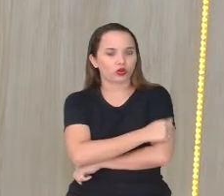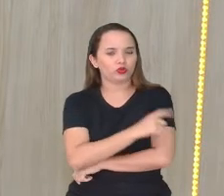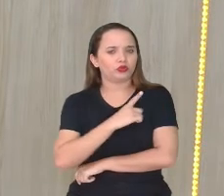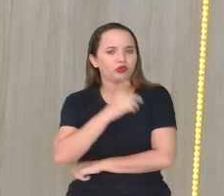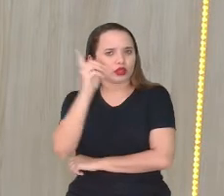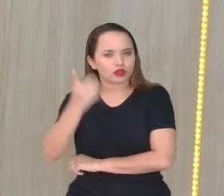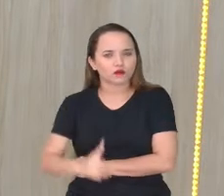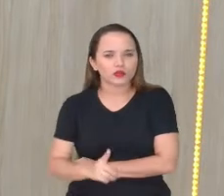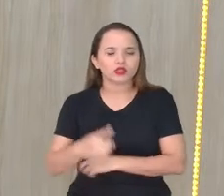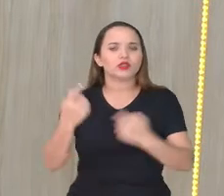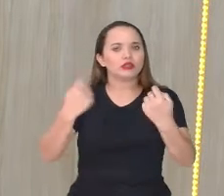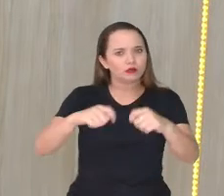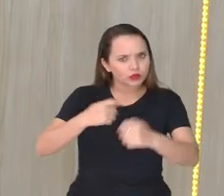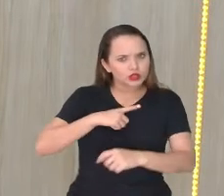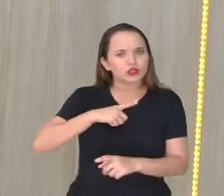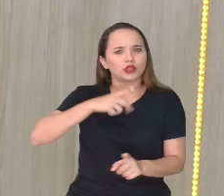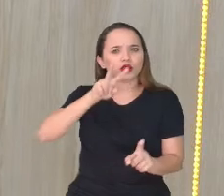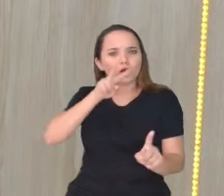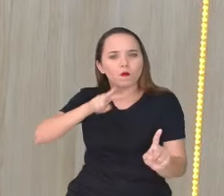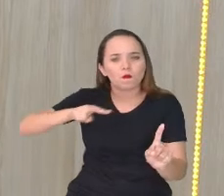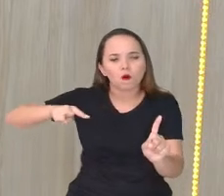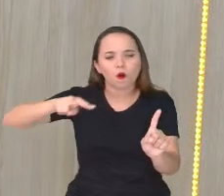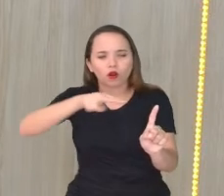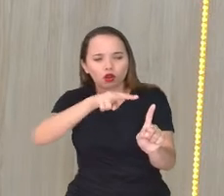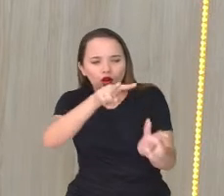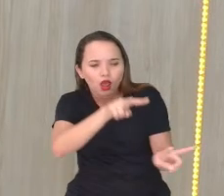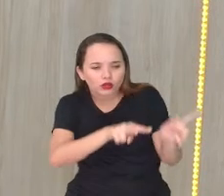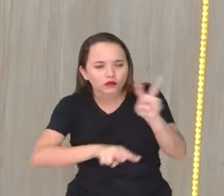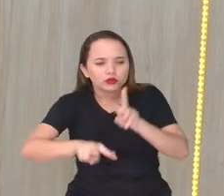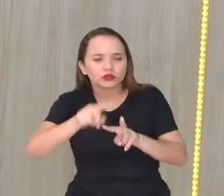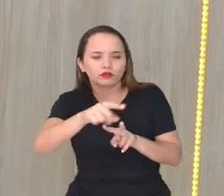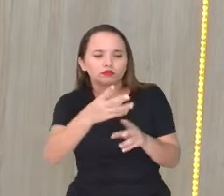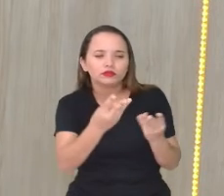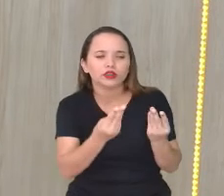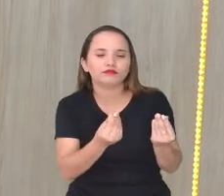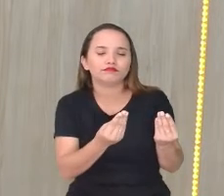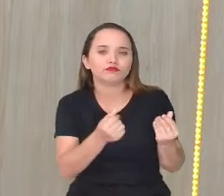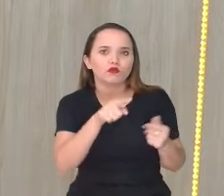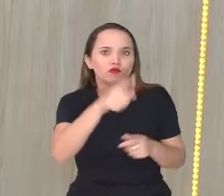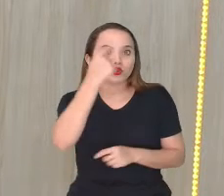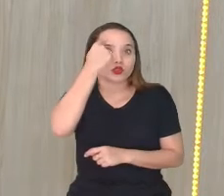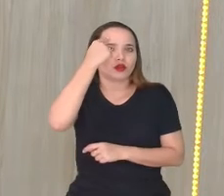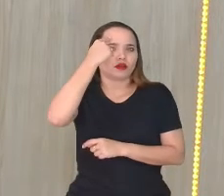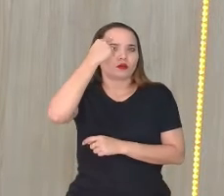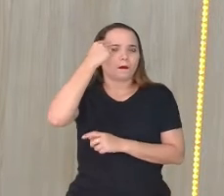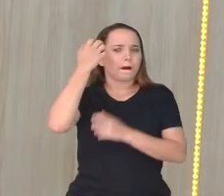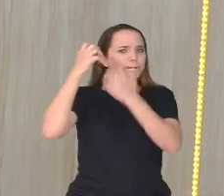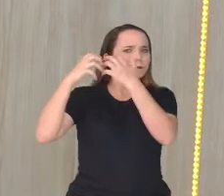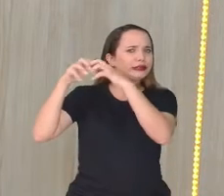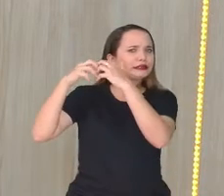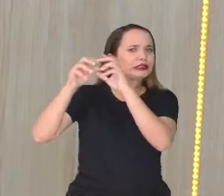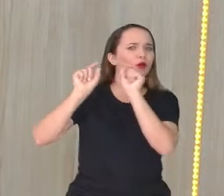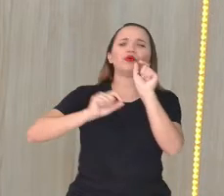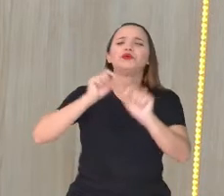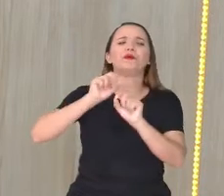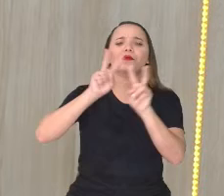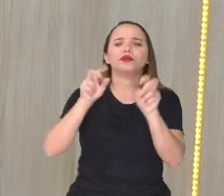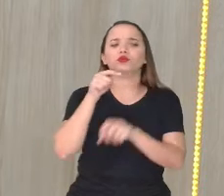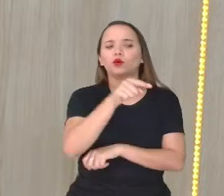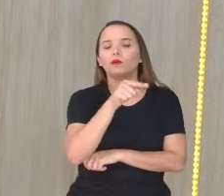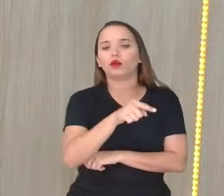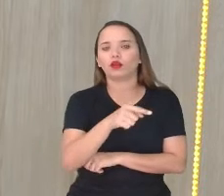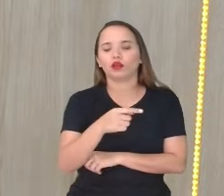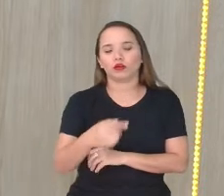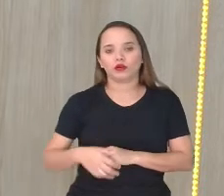deficiência precisa ter um olhar individualizado. O que é que você está pensando para esse estudante? A partir dessa avaliação